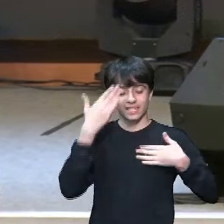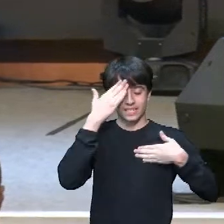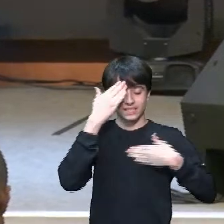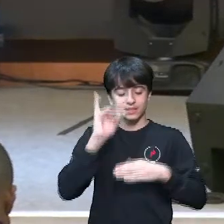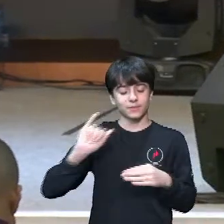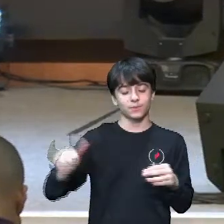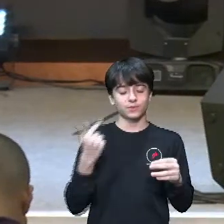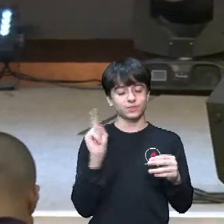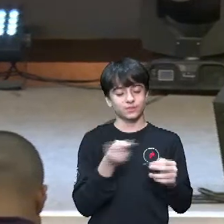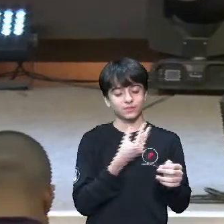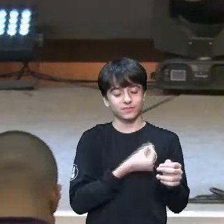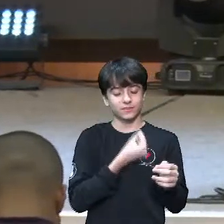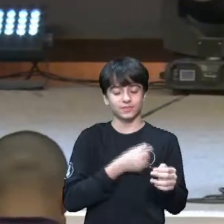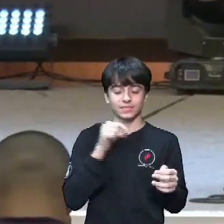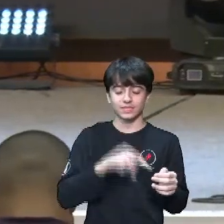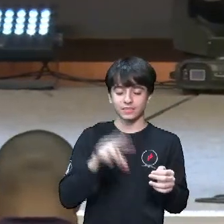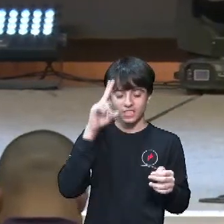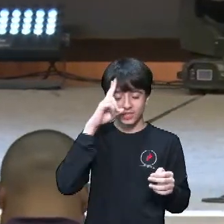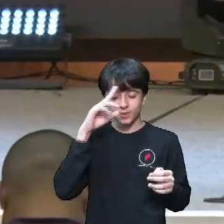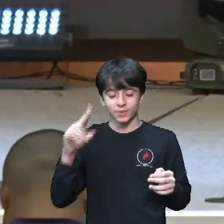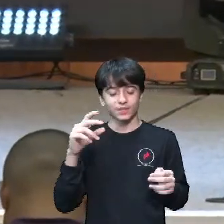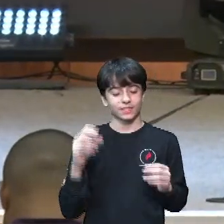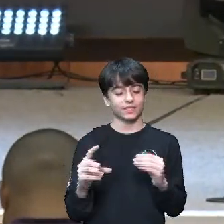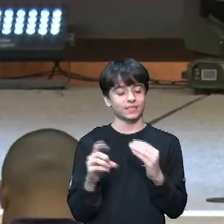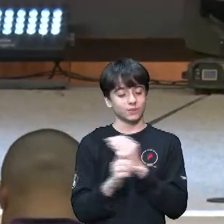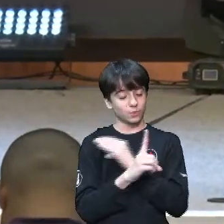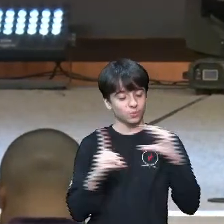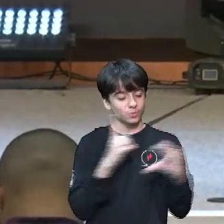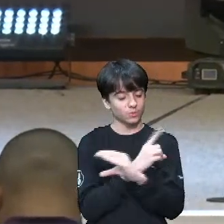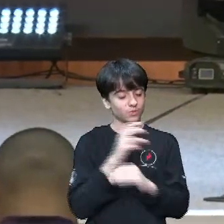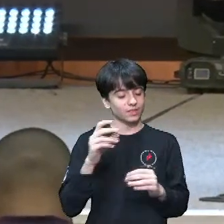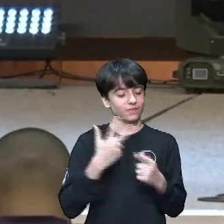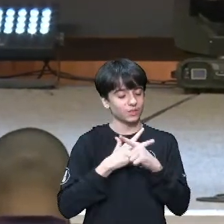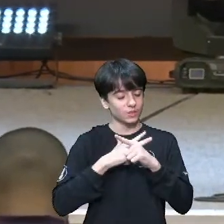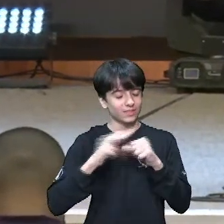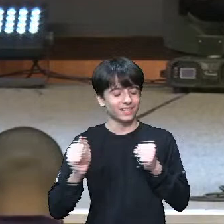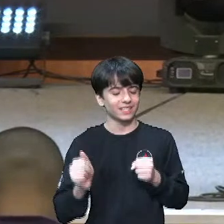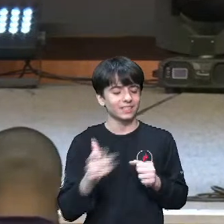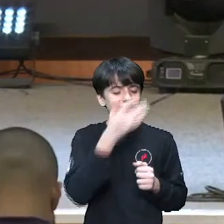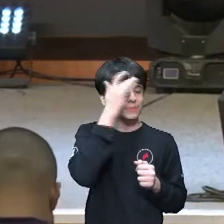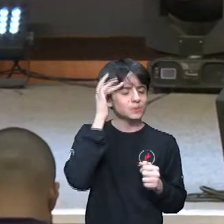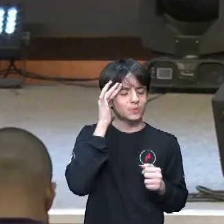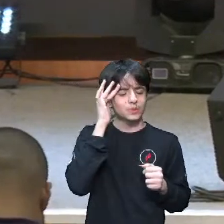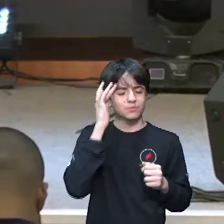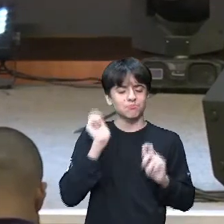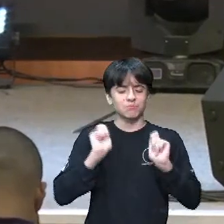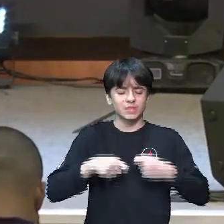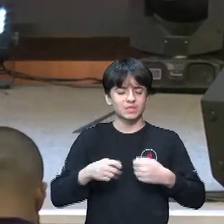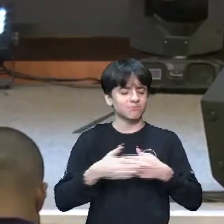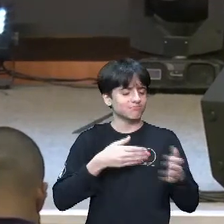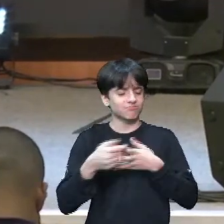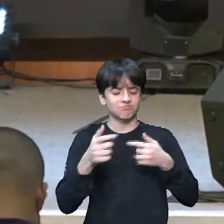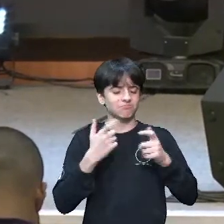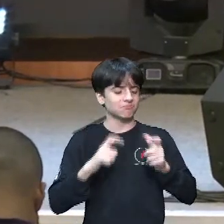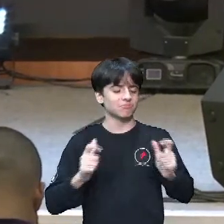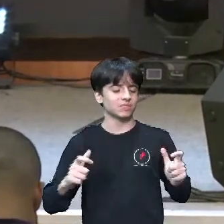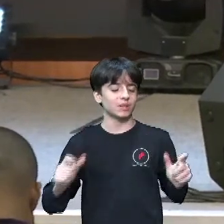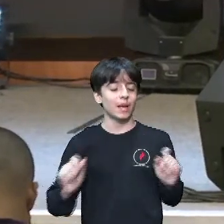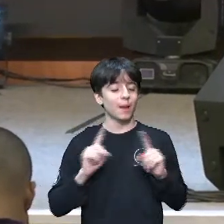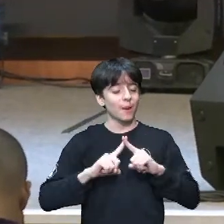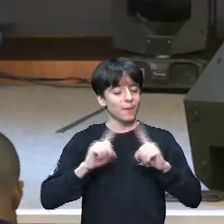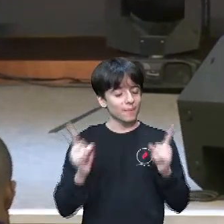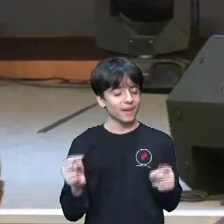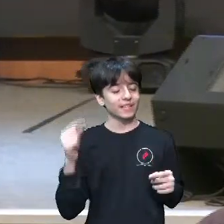estarmos aqui, Senhor. Nessa quinta-feira da vitória. Senhor, essas pessoas poderiam estar em qualquer outro lugar, mas vieram à Tua casa